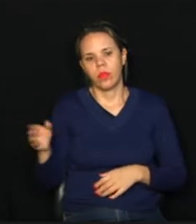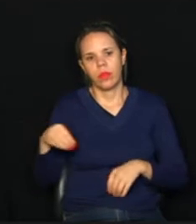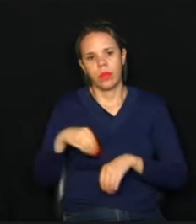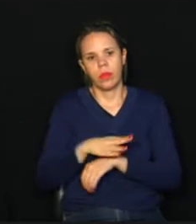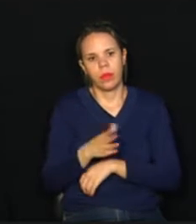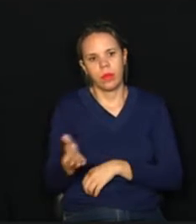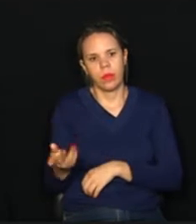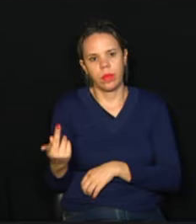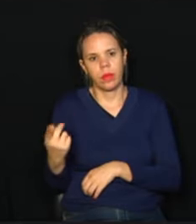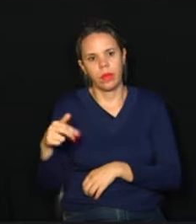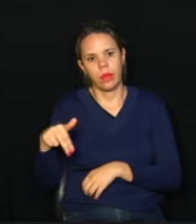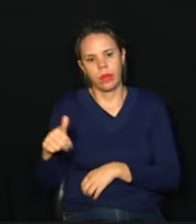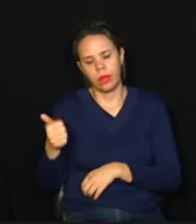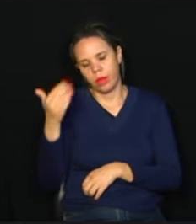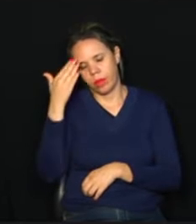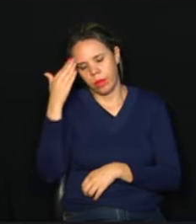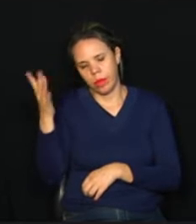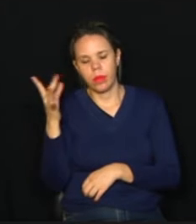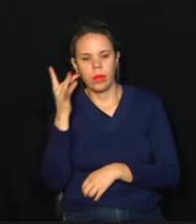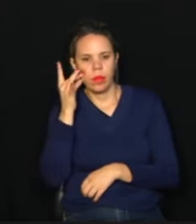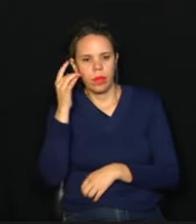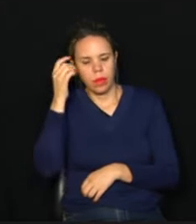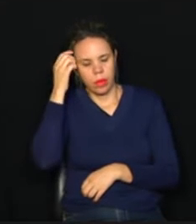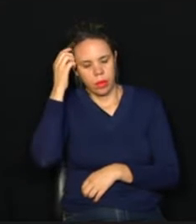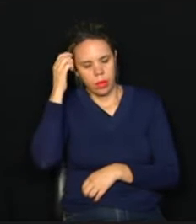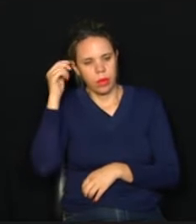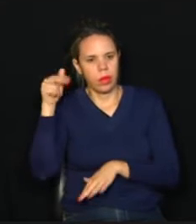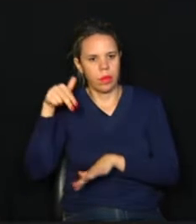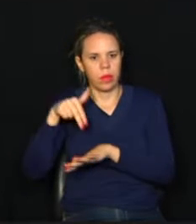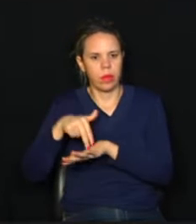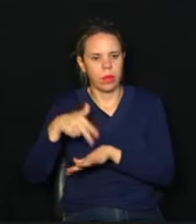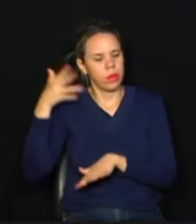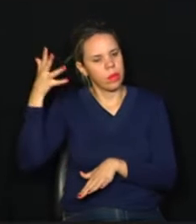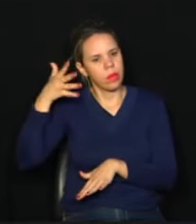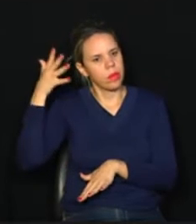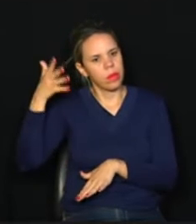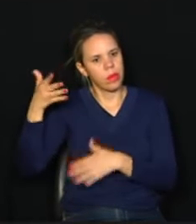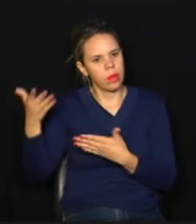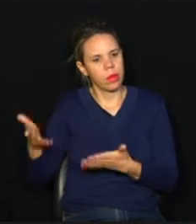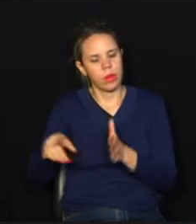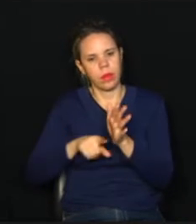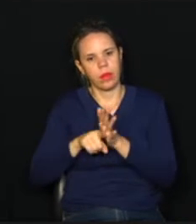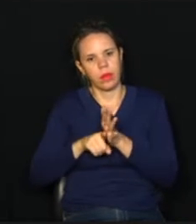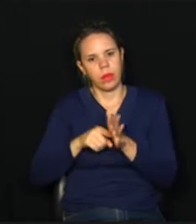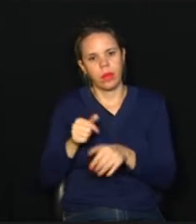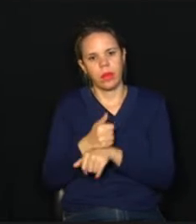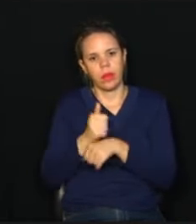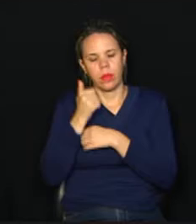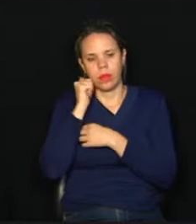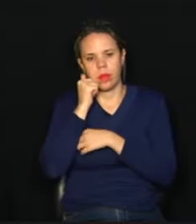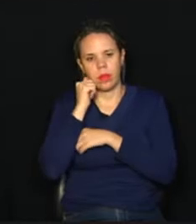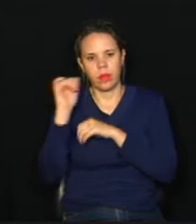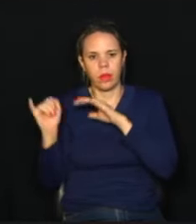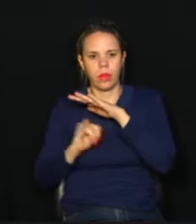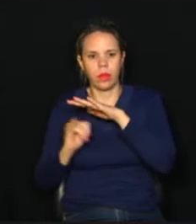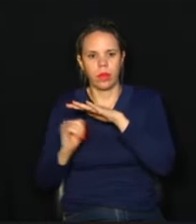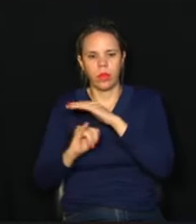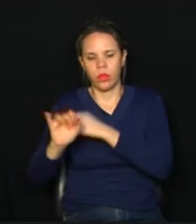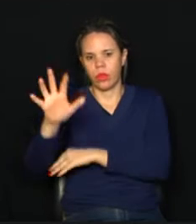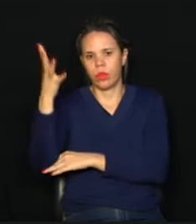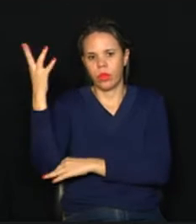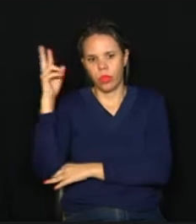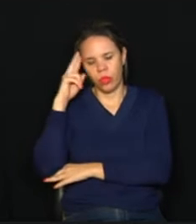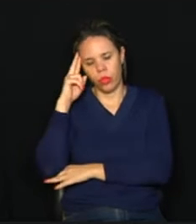palavra e agradecer a presença da Helena Dutra Lutgens, que é pesquisadora científica do Instituto Florestal e chefe da